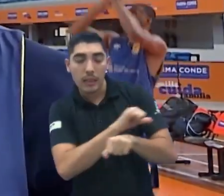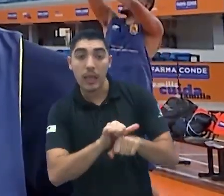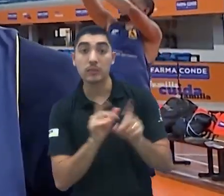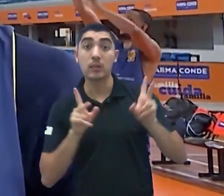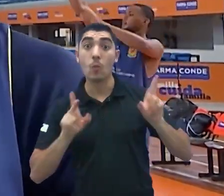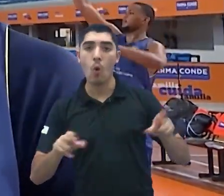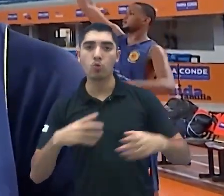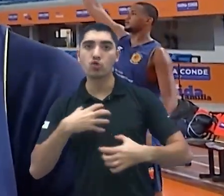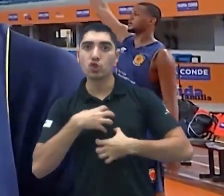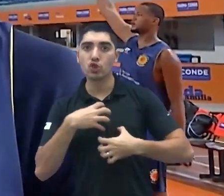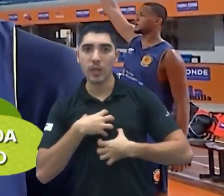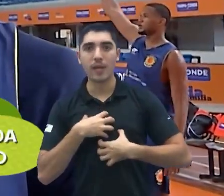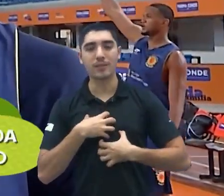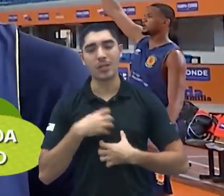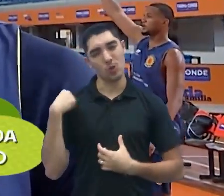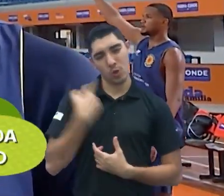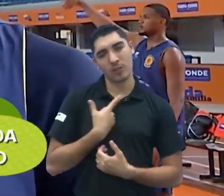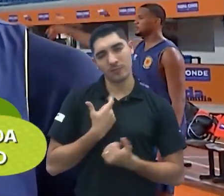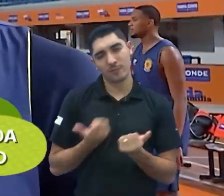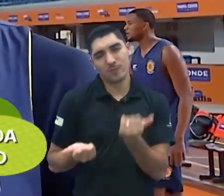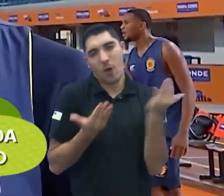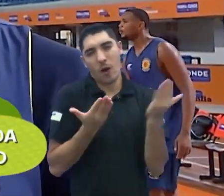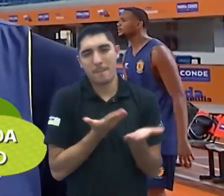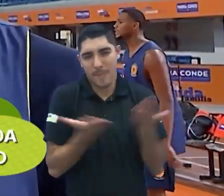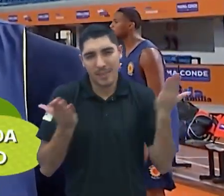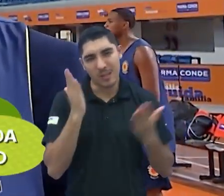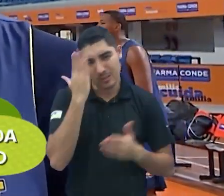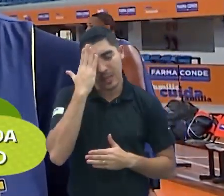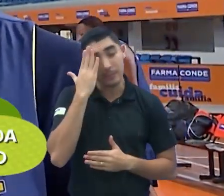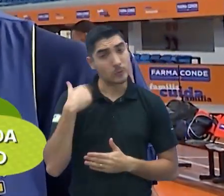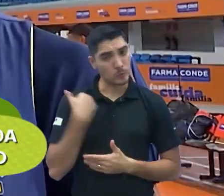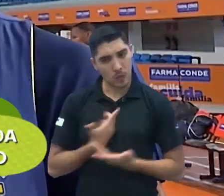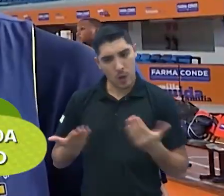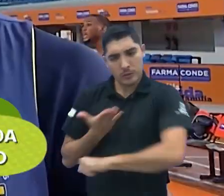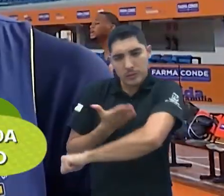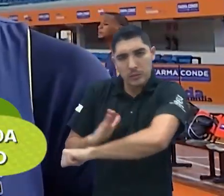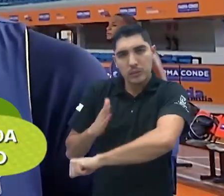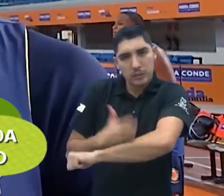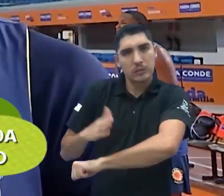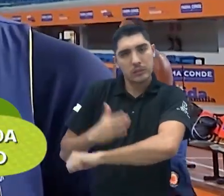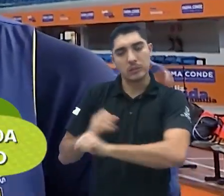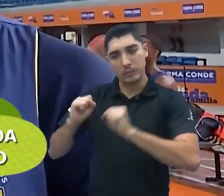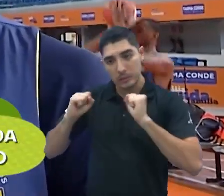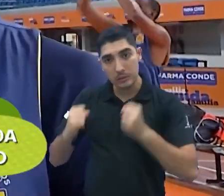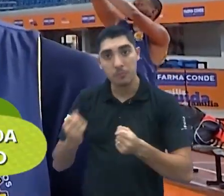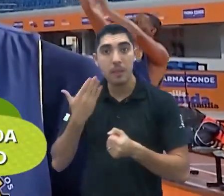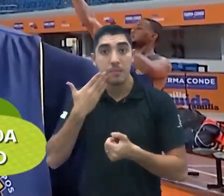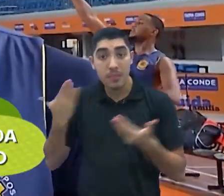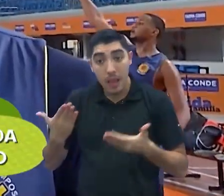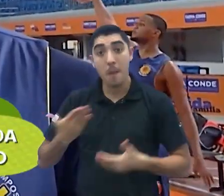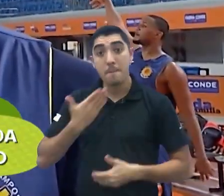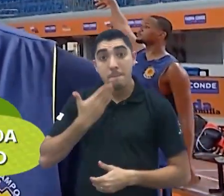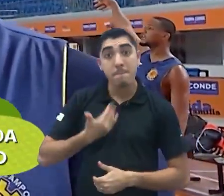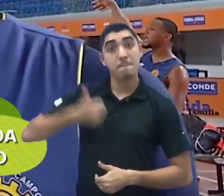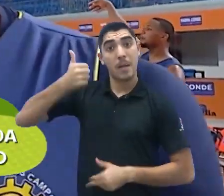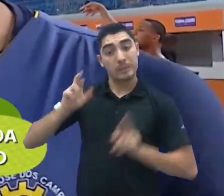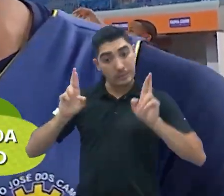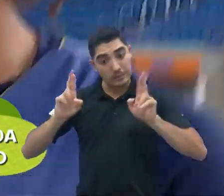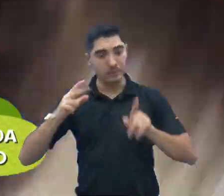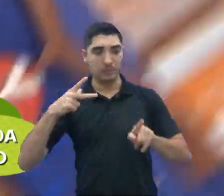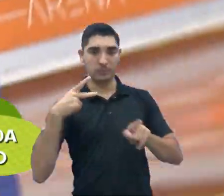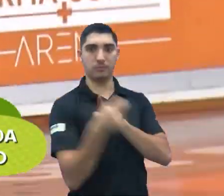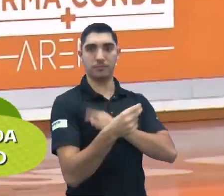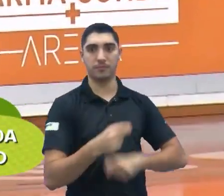a gente sofreu a derrota lá, então a gente vem trabalhando muito duro para essa volta, para a gente fazer um bom jogo e sair com a vitória no primeiro jogo do